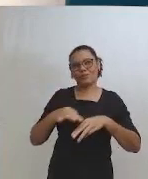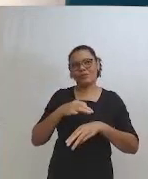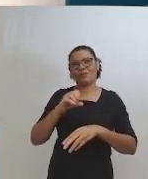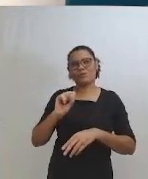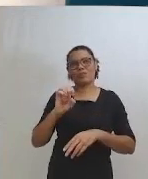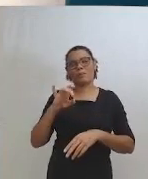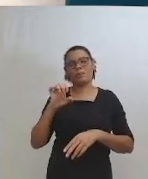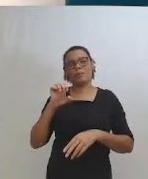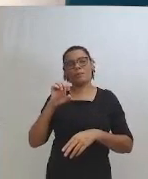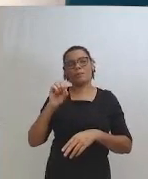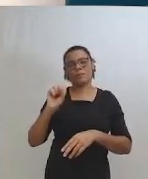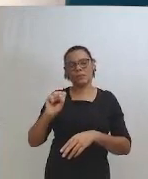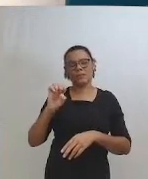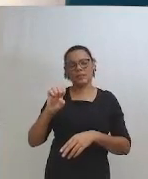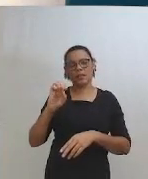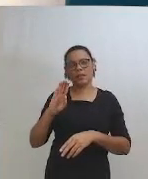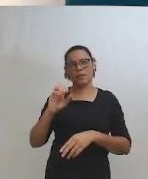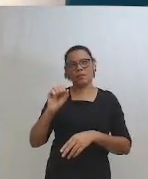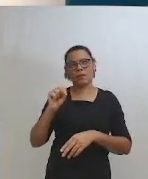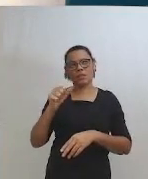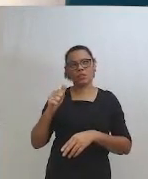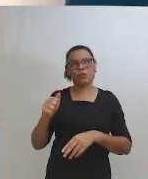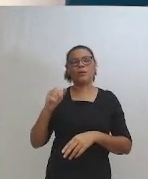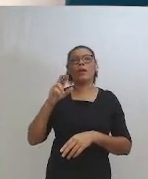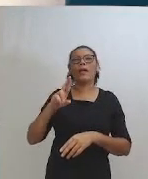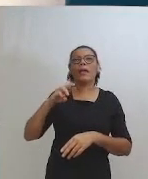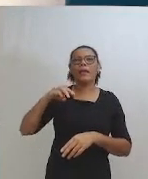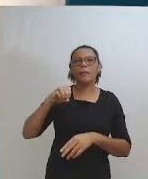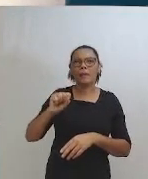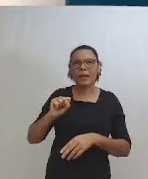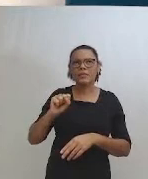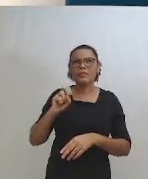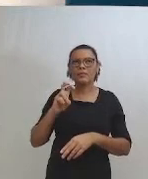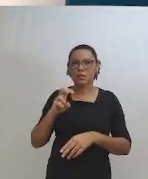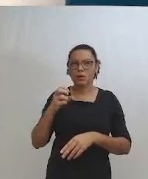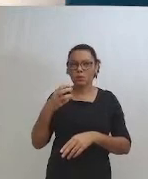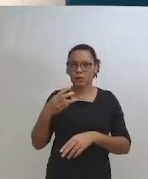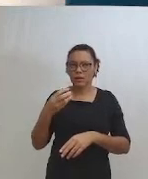Você está tratando do RMS 53603, especificamente?